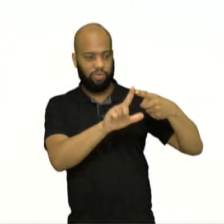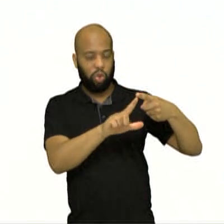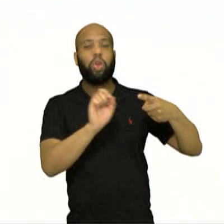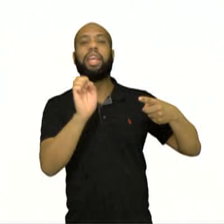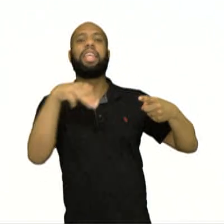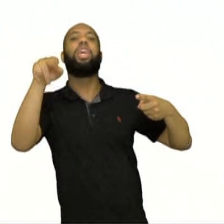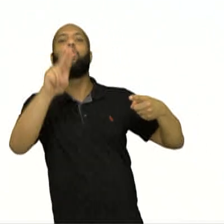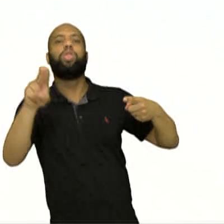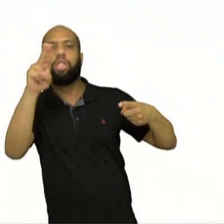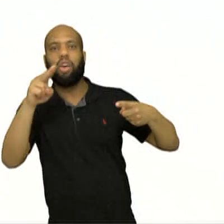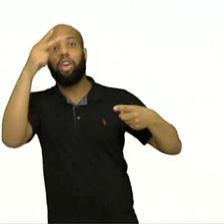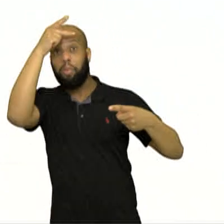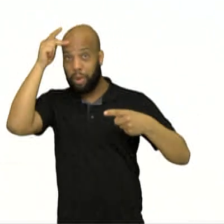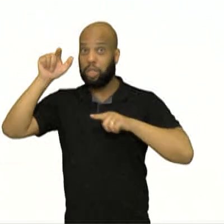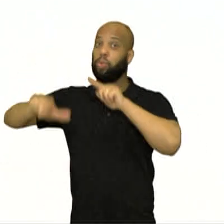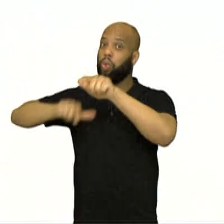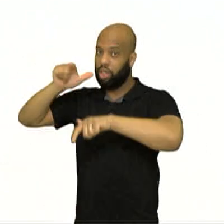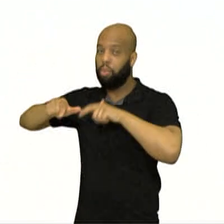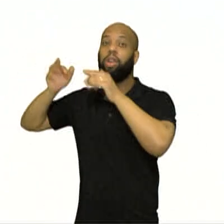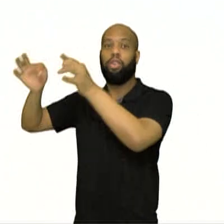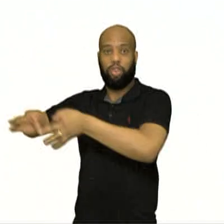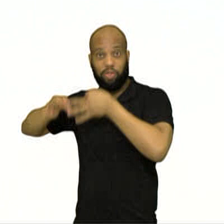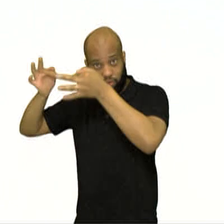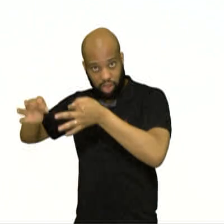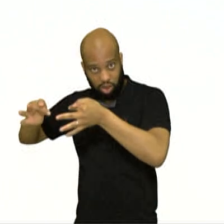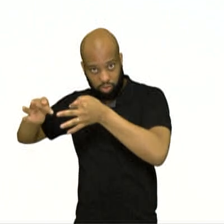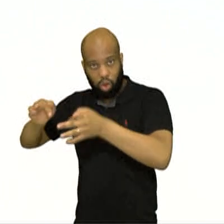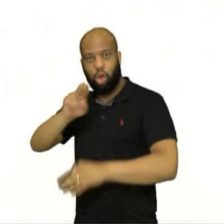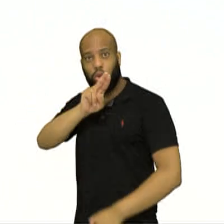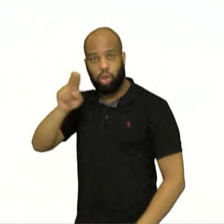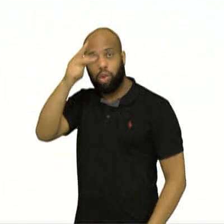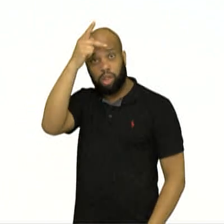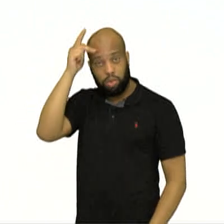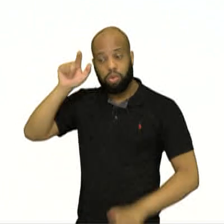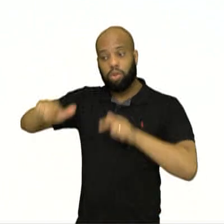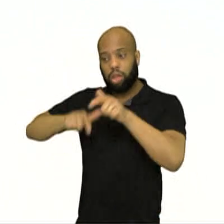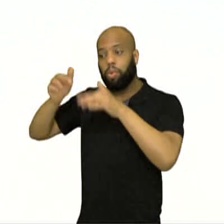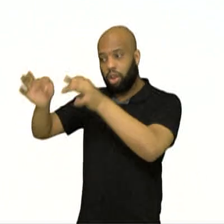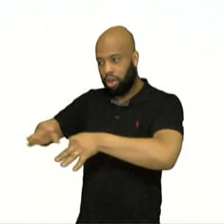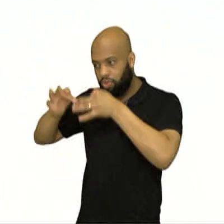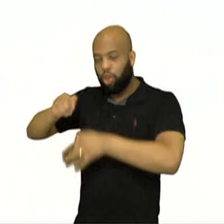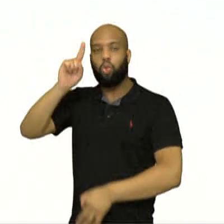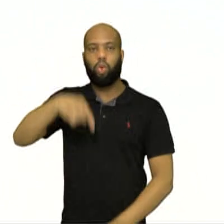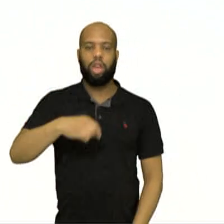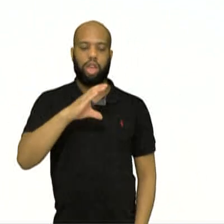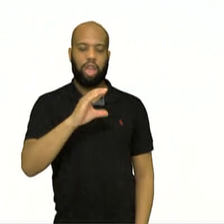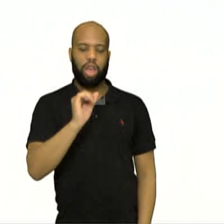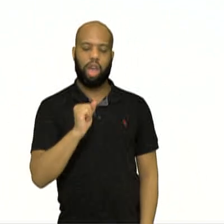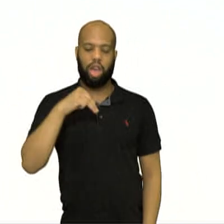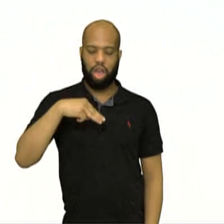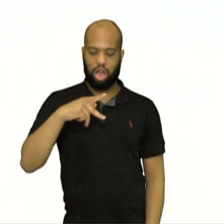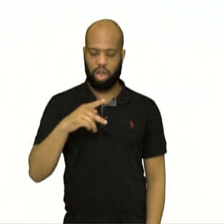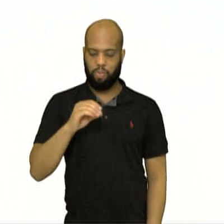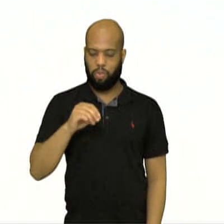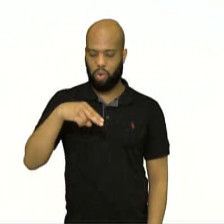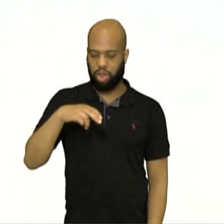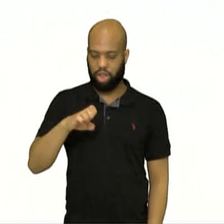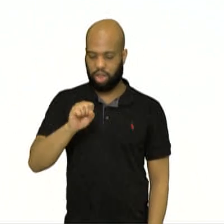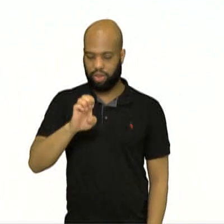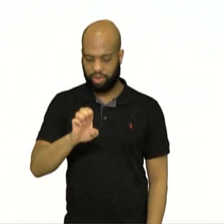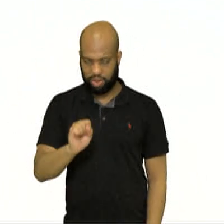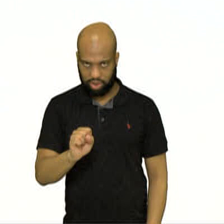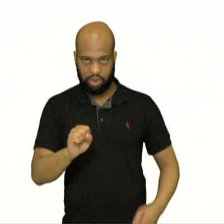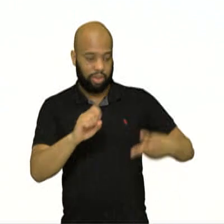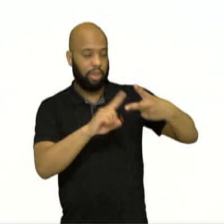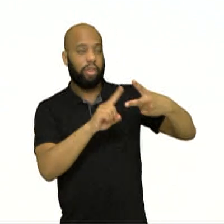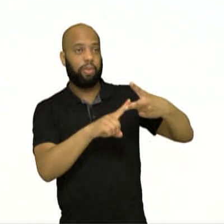camponeses. Então, os camponeses, eles que se utilizavam dessas terras, tá? O manso senhorial, que